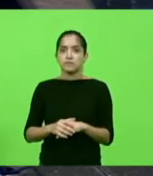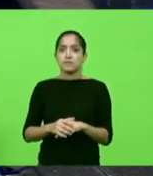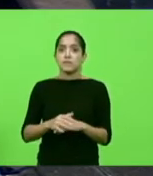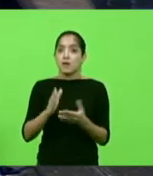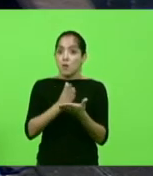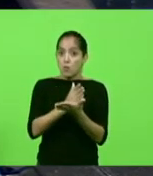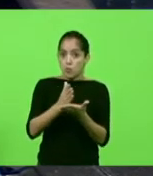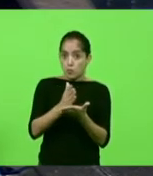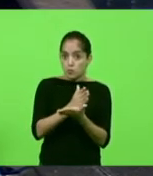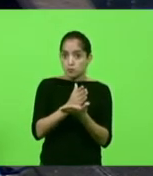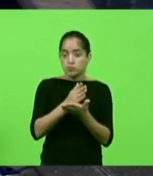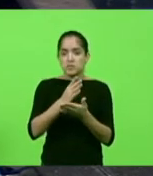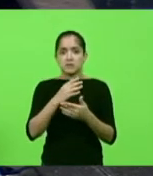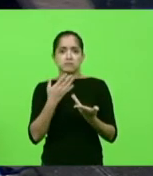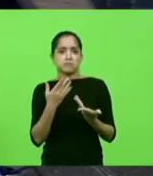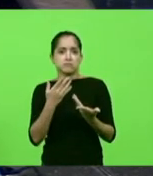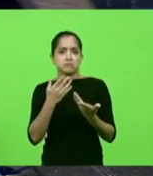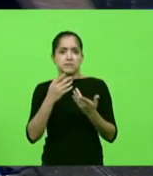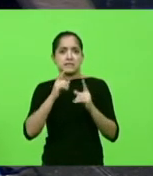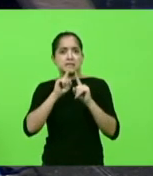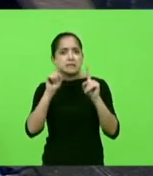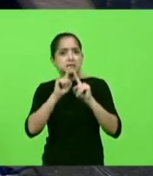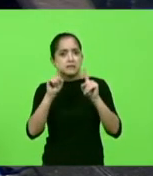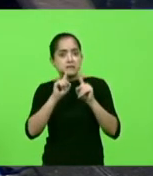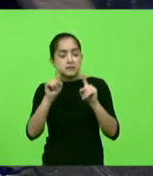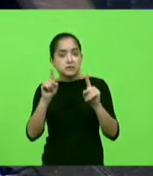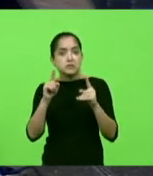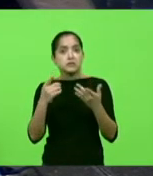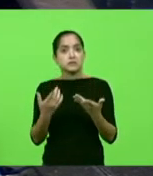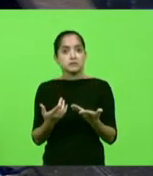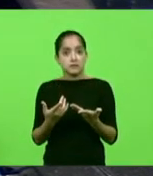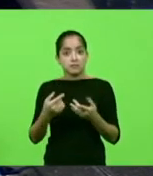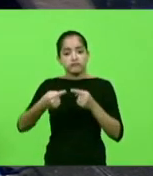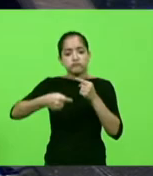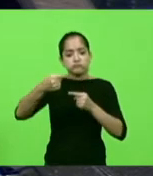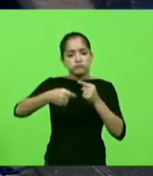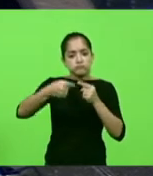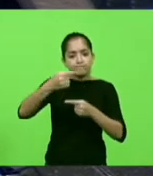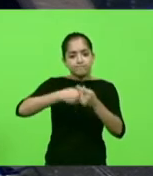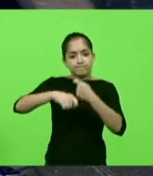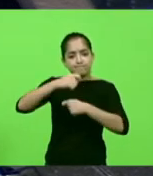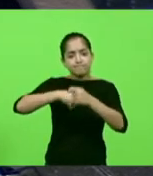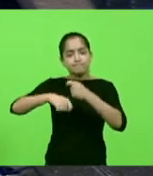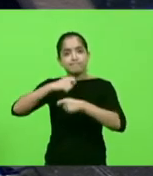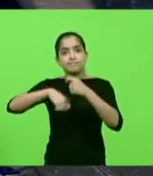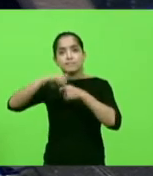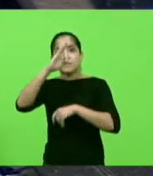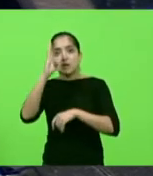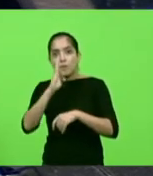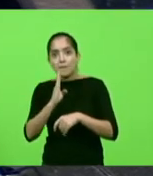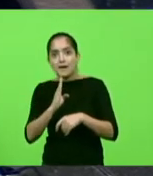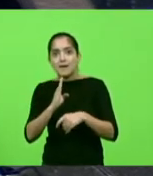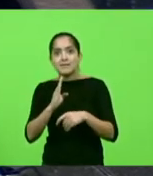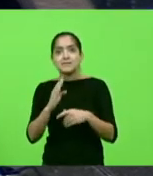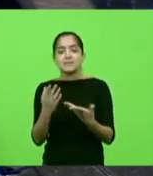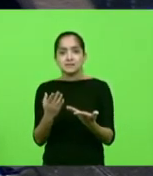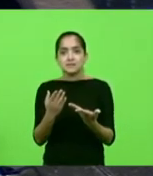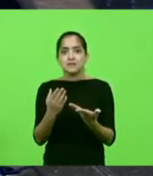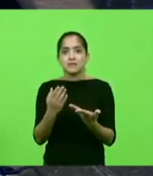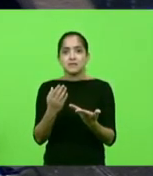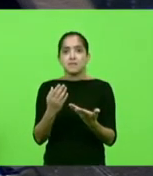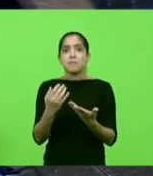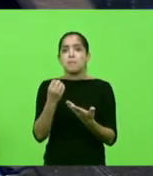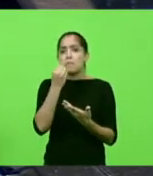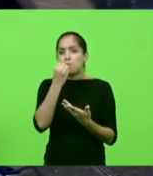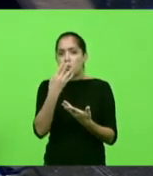nossa direita não critica a irracionalidade econômica e tudo aquilo que faz o Brasil ser o país ideal para não se